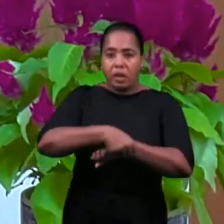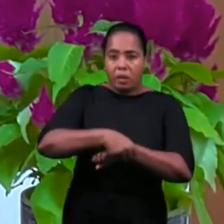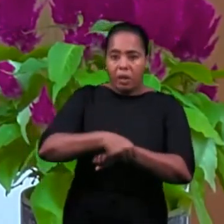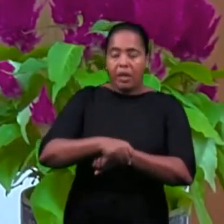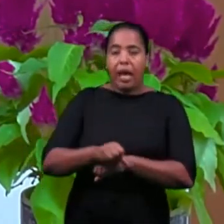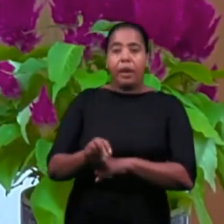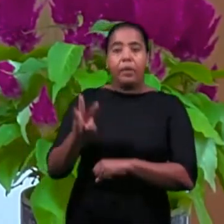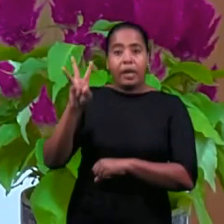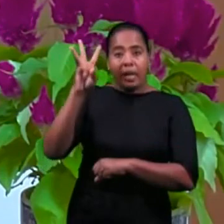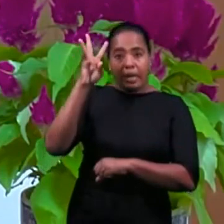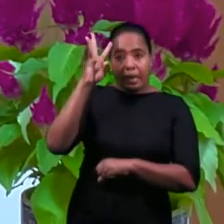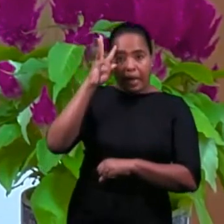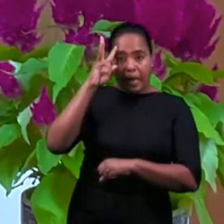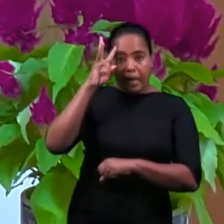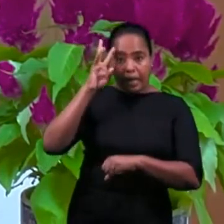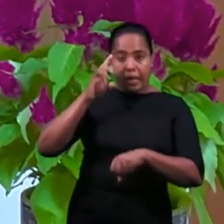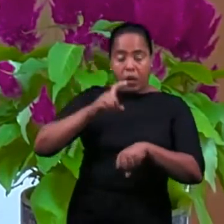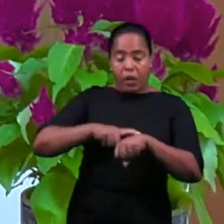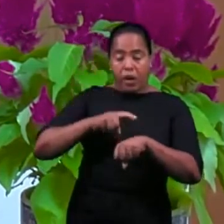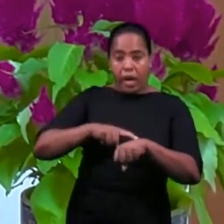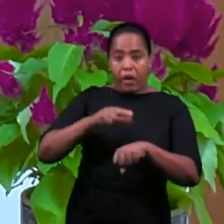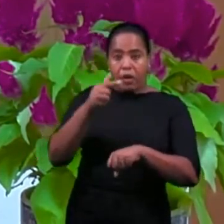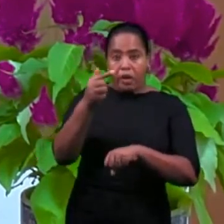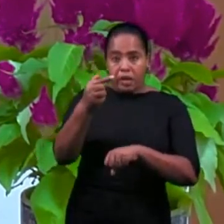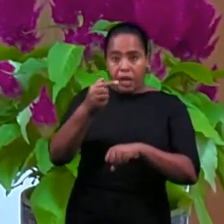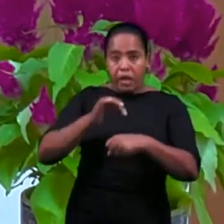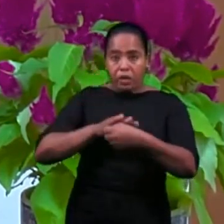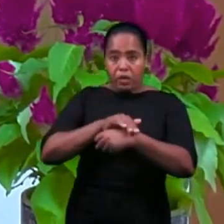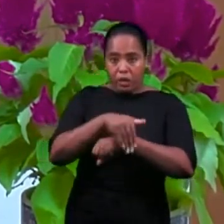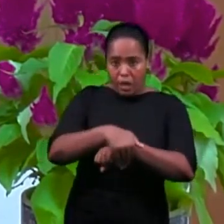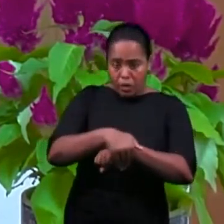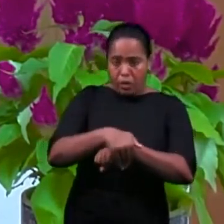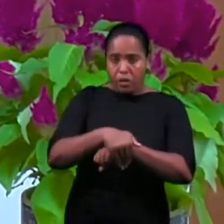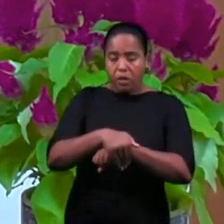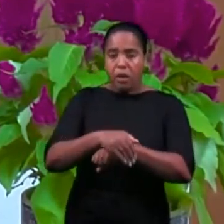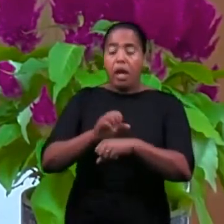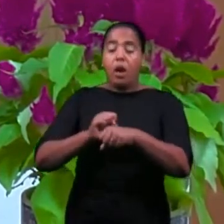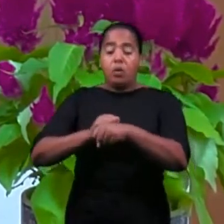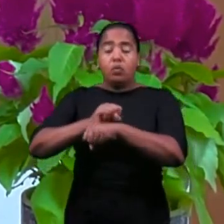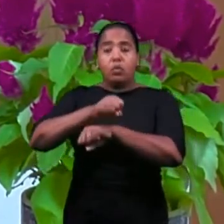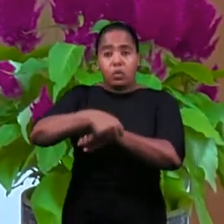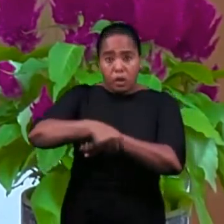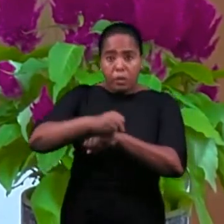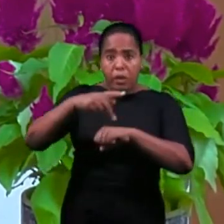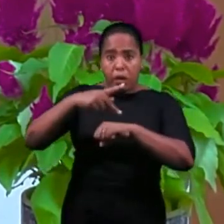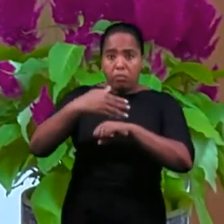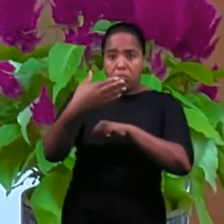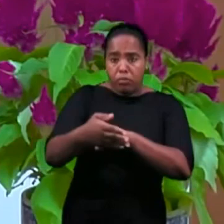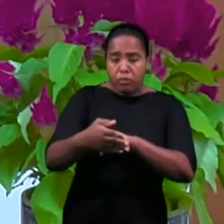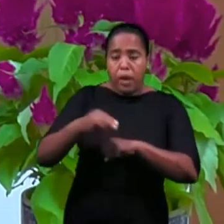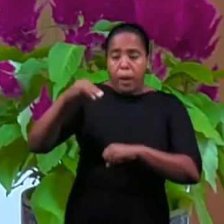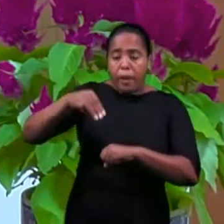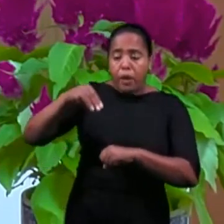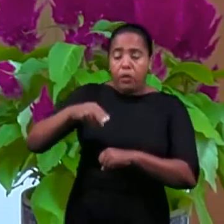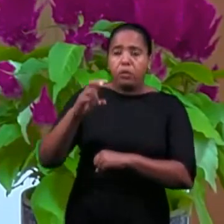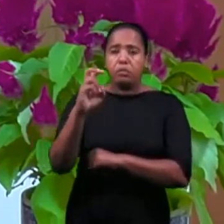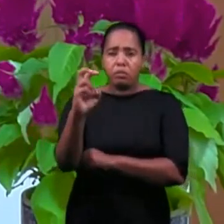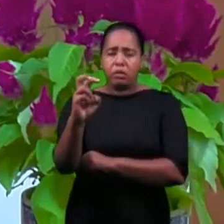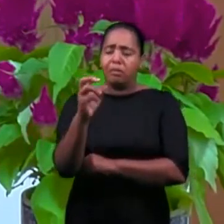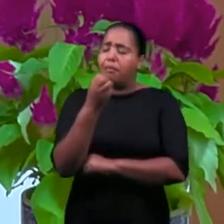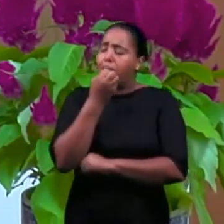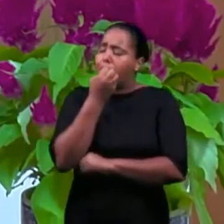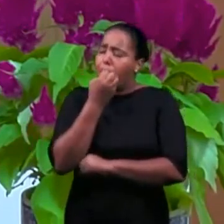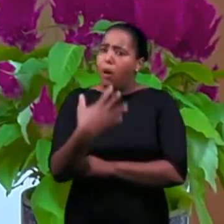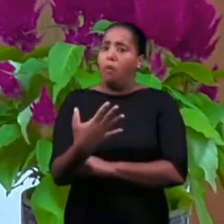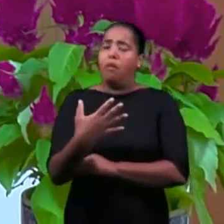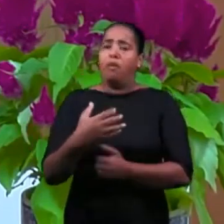às 19h. É um seminário internacional, 5 minutos, é muito bom. Estamos